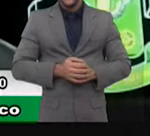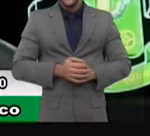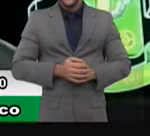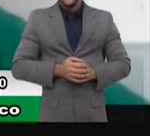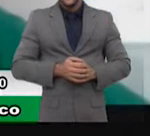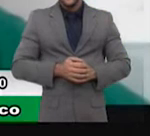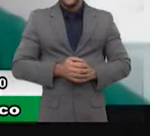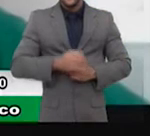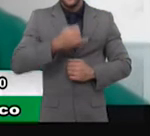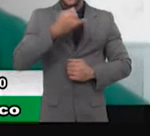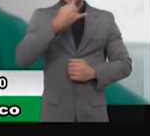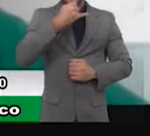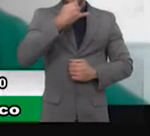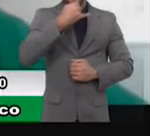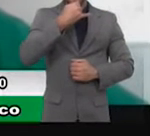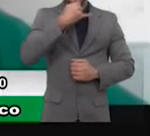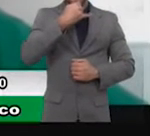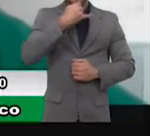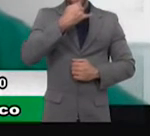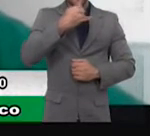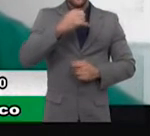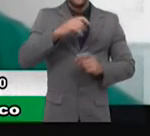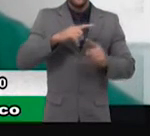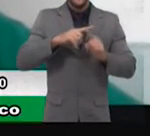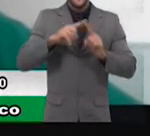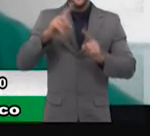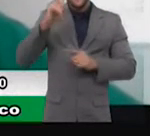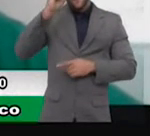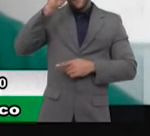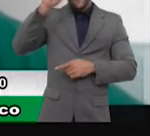Só temos que estar preparados, porque